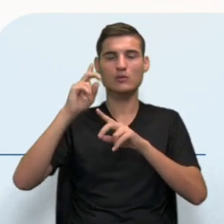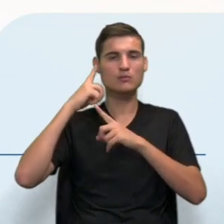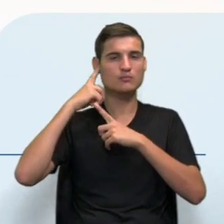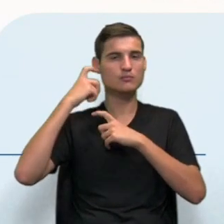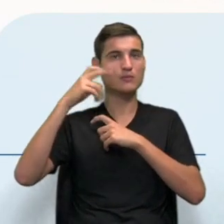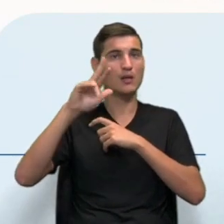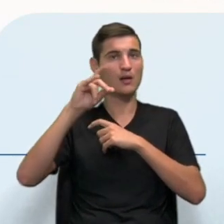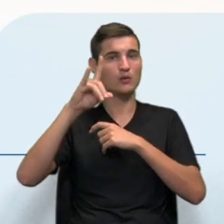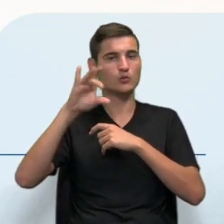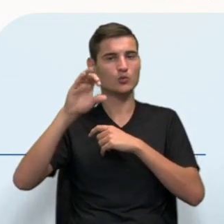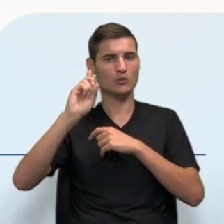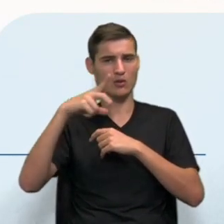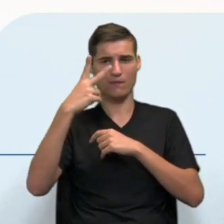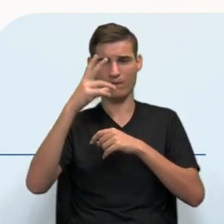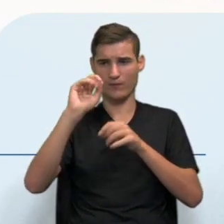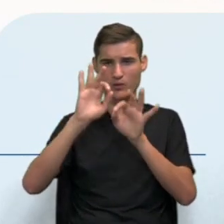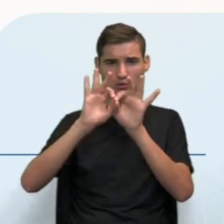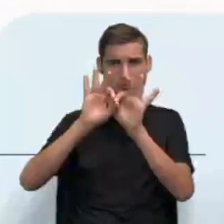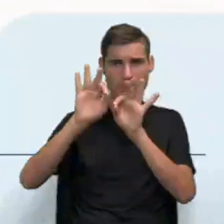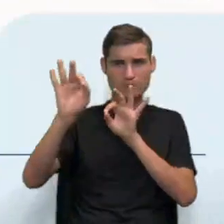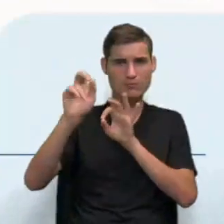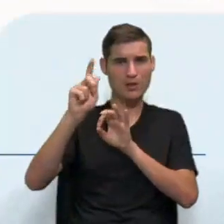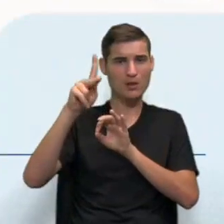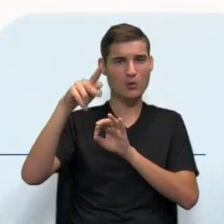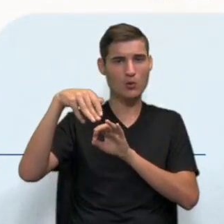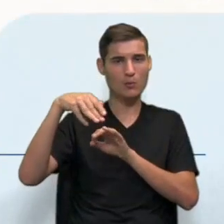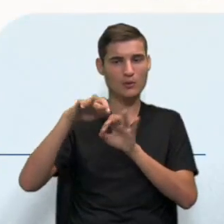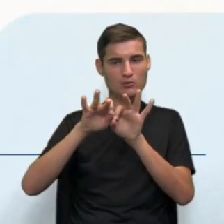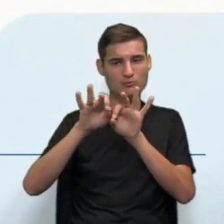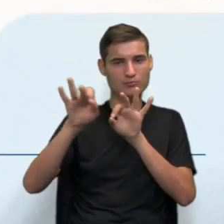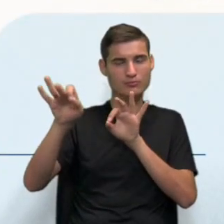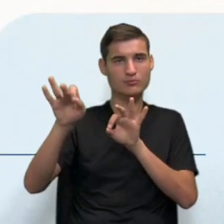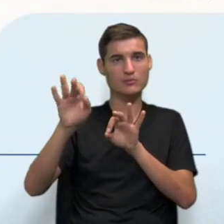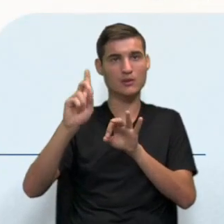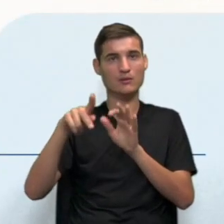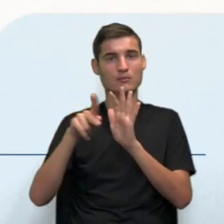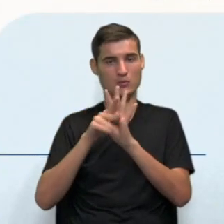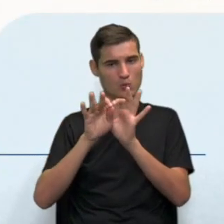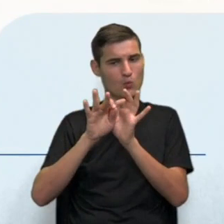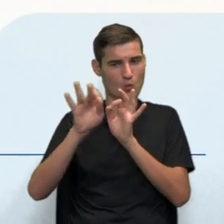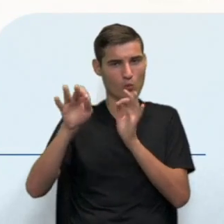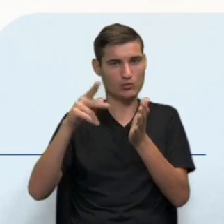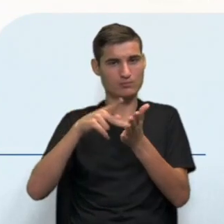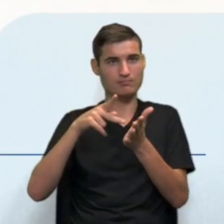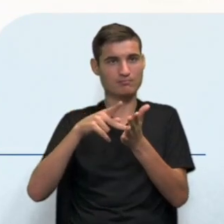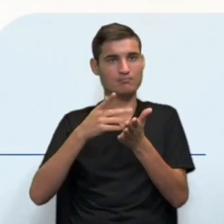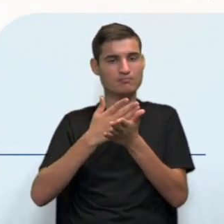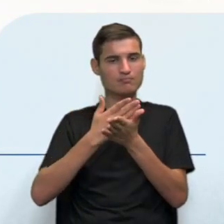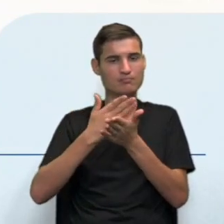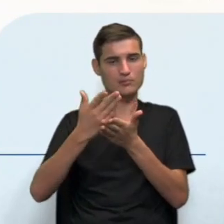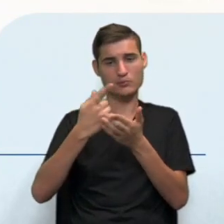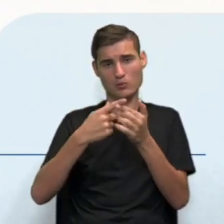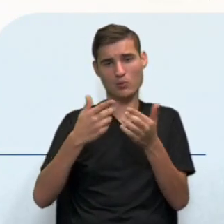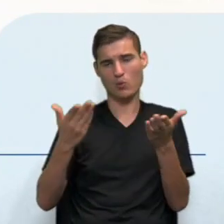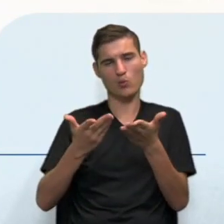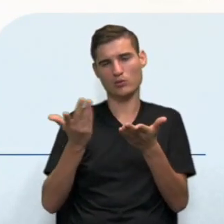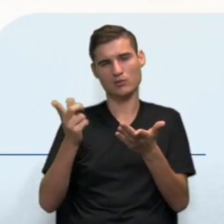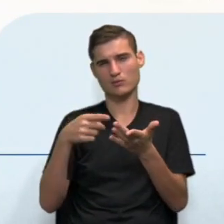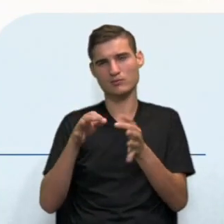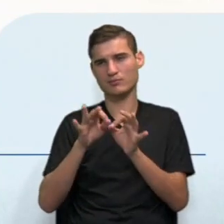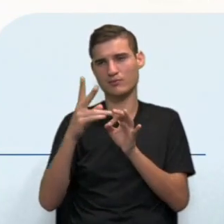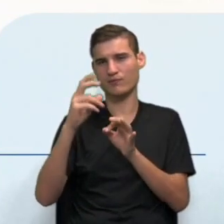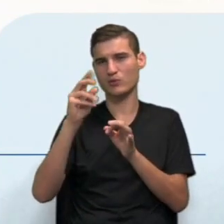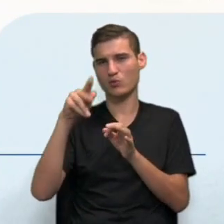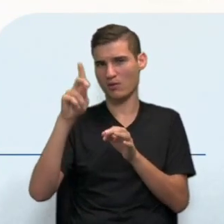a 20 quilômetros de distância. Então, já era uma transmissão de uma distância muito grande para a época. Para hoje em dia, lógico,